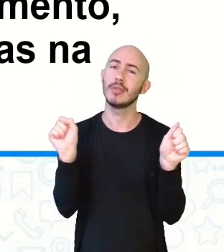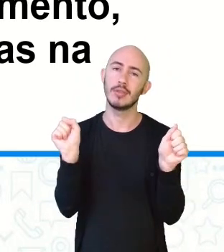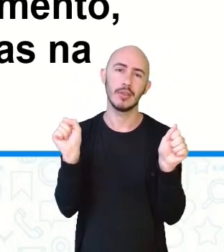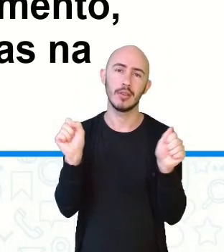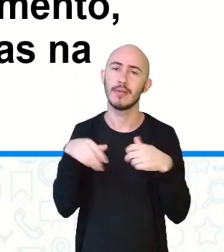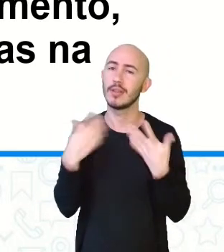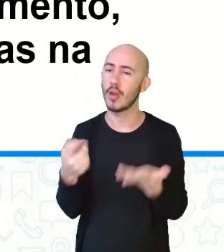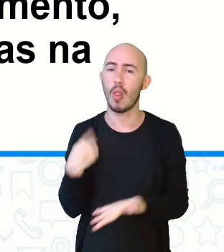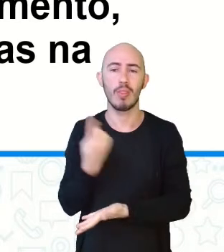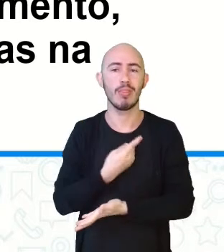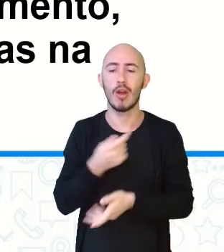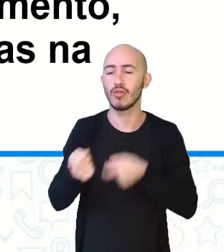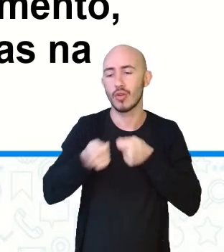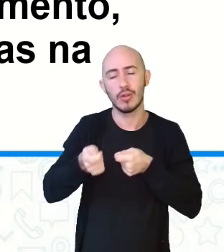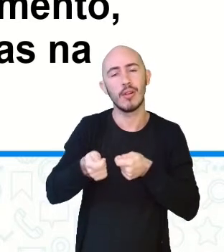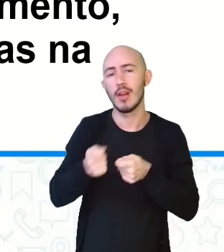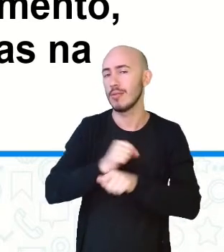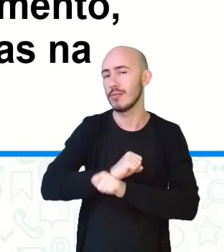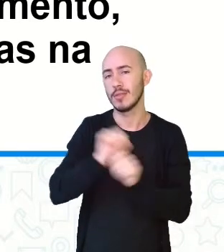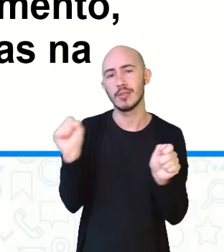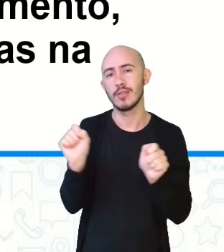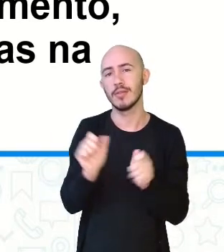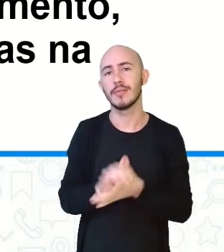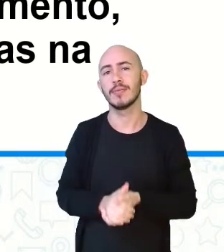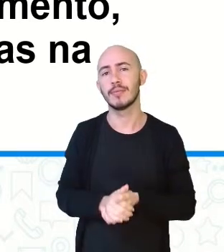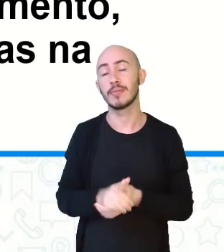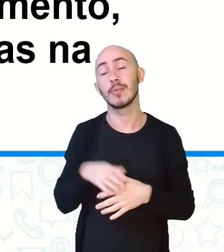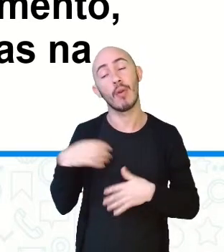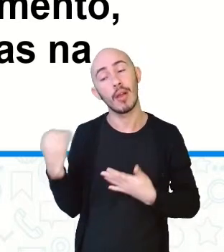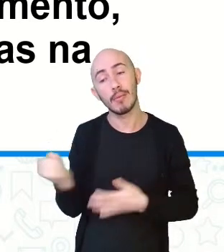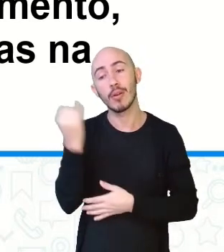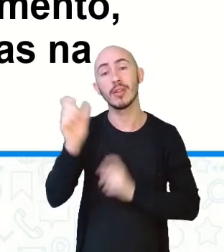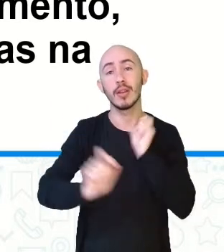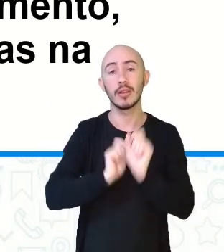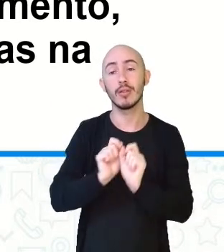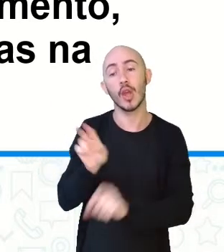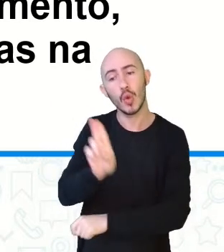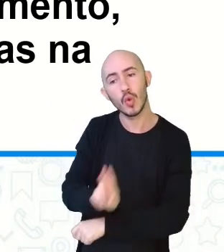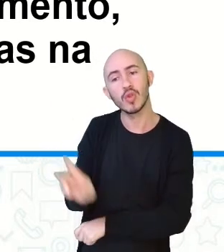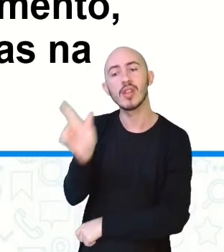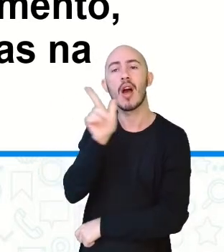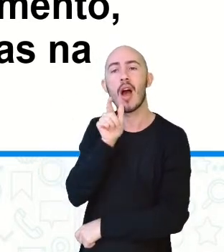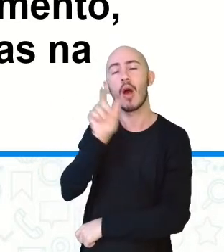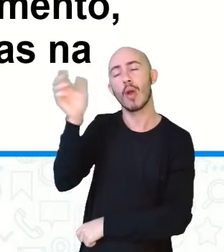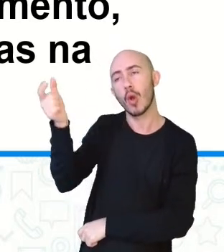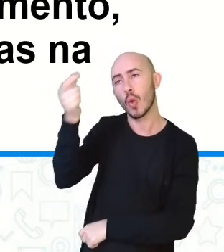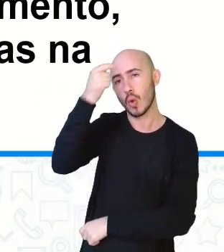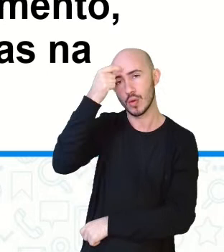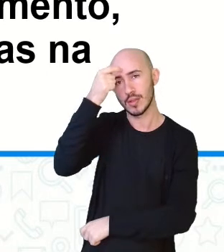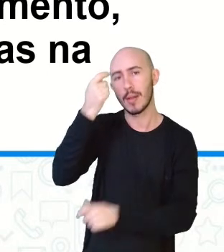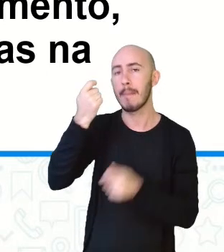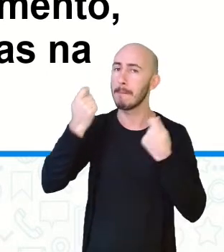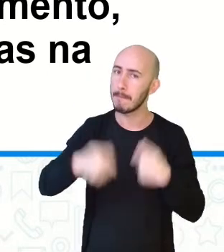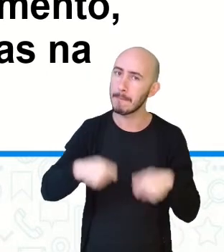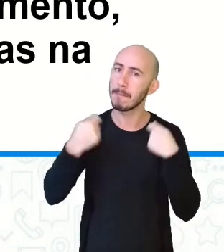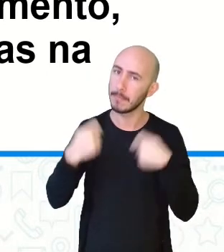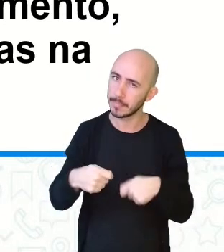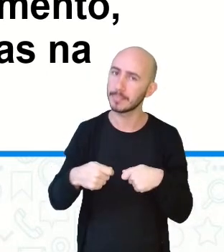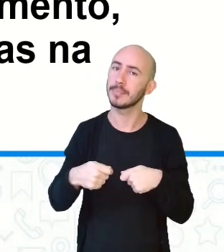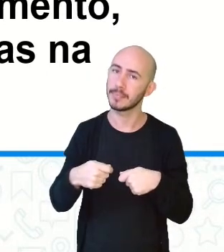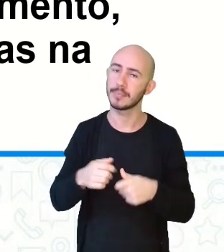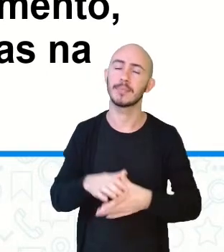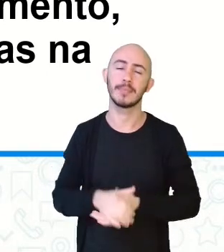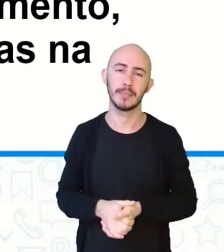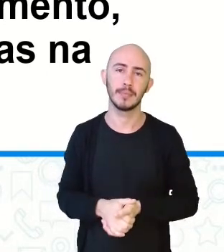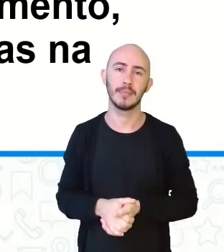coisa que independe da nossa vontade. É muito importante haver um consumo racional de água, ou seja, usando a